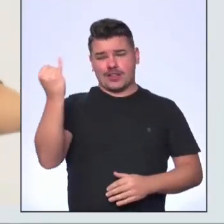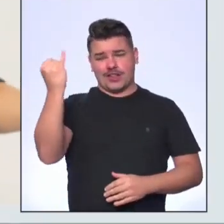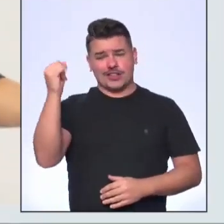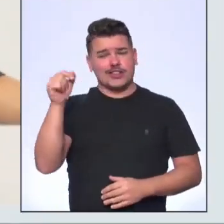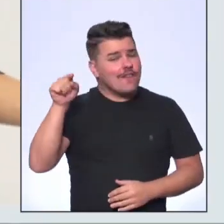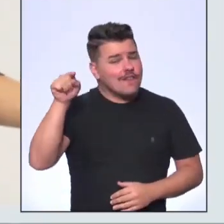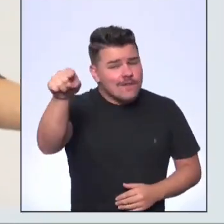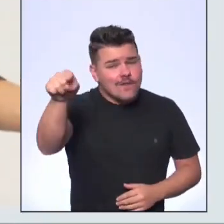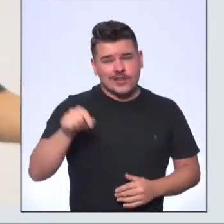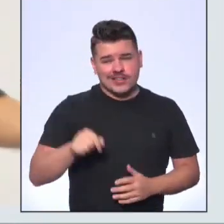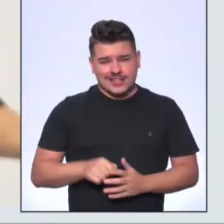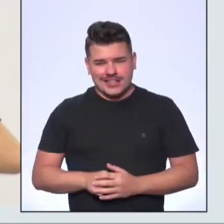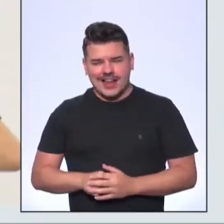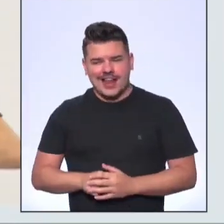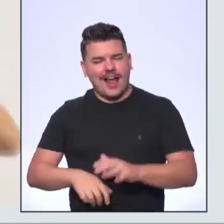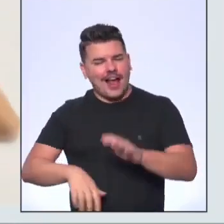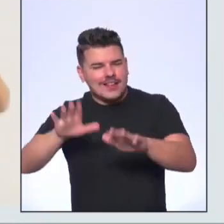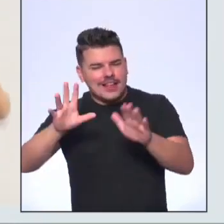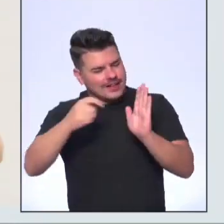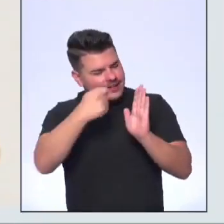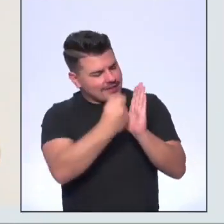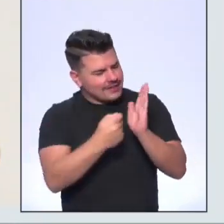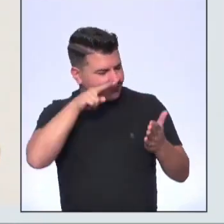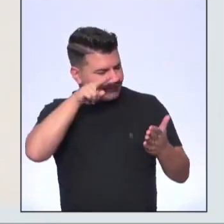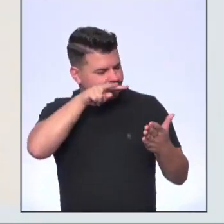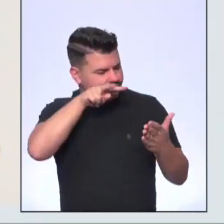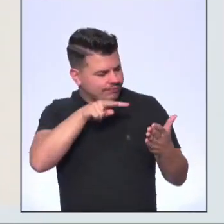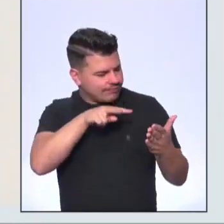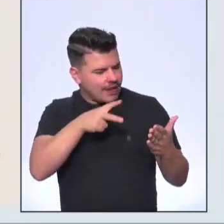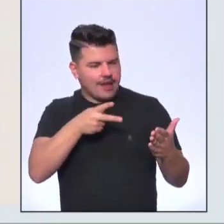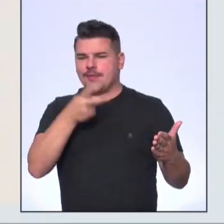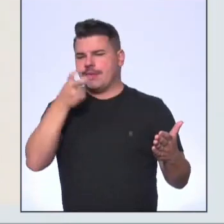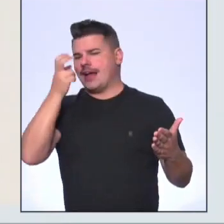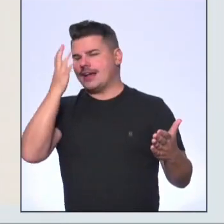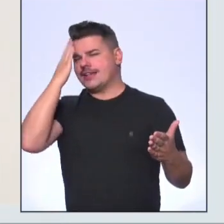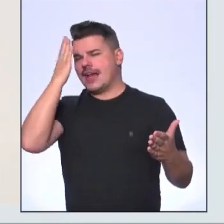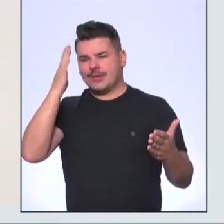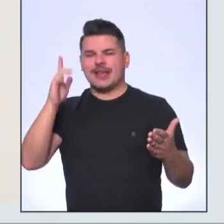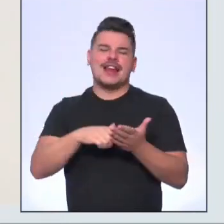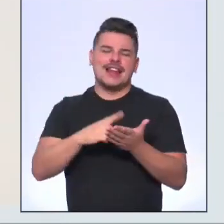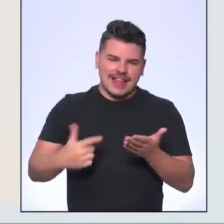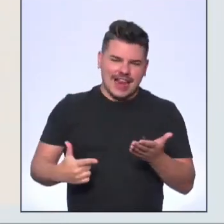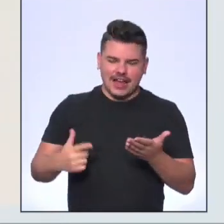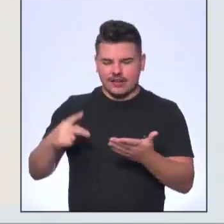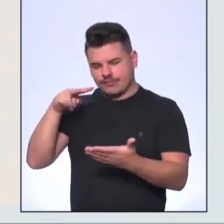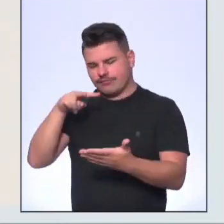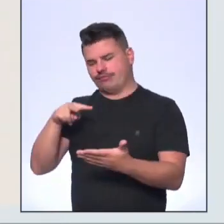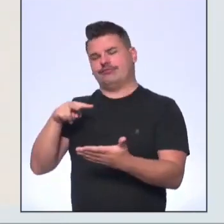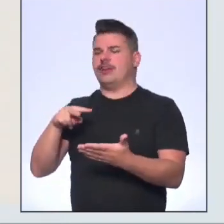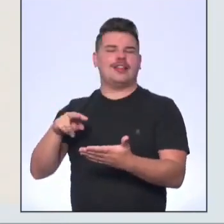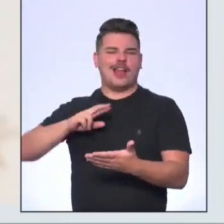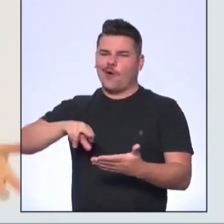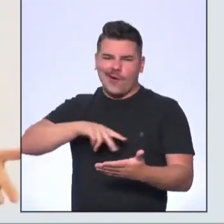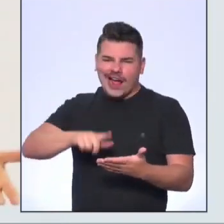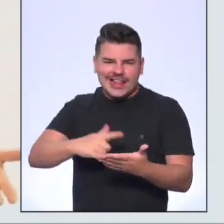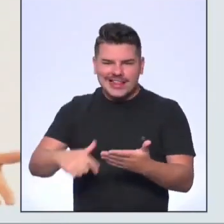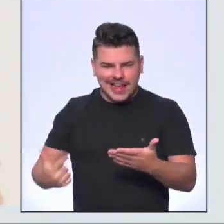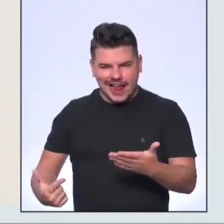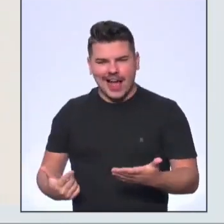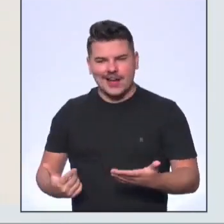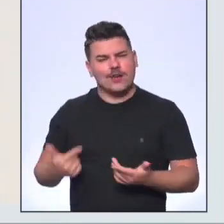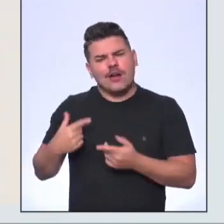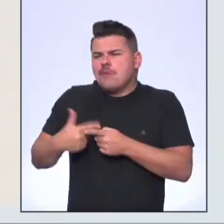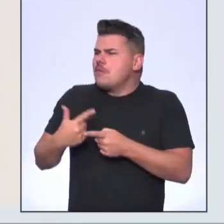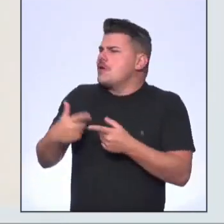você, numa primeira leitura, consiga definir. Isso é um texto literário, isso é um texto não literário. Por quê,